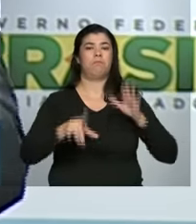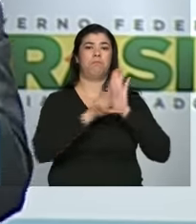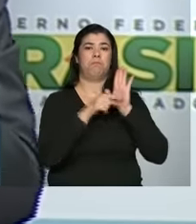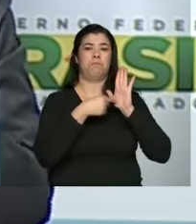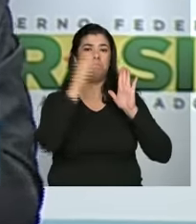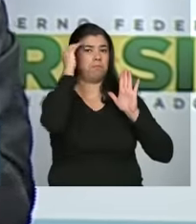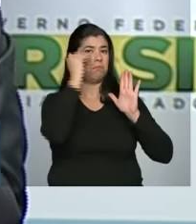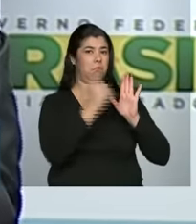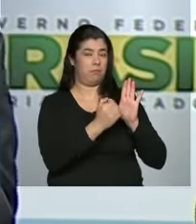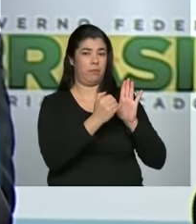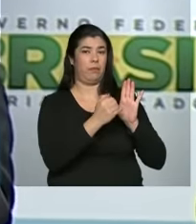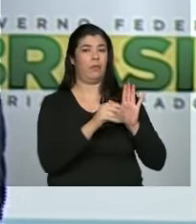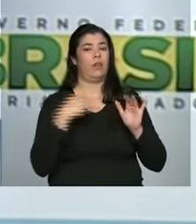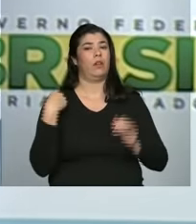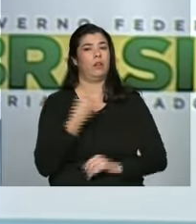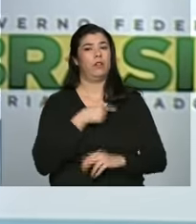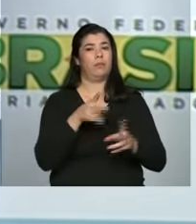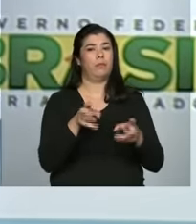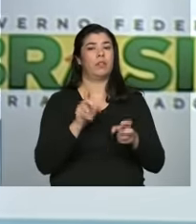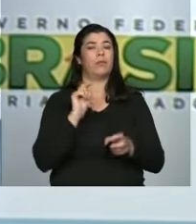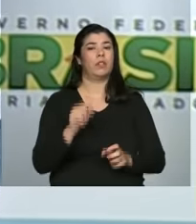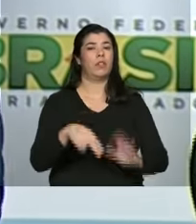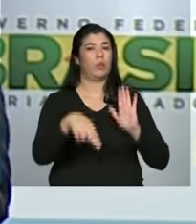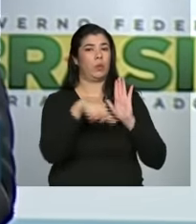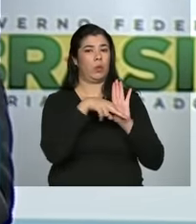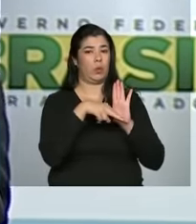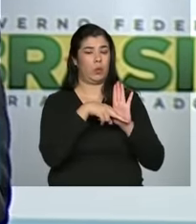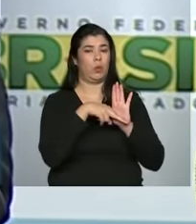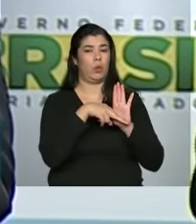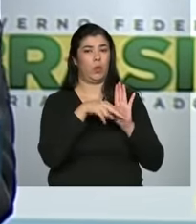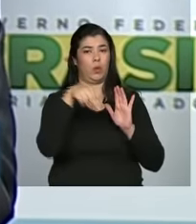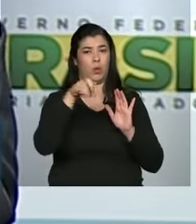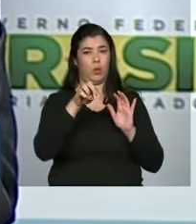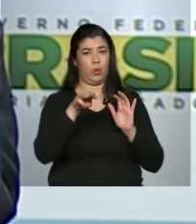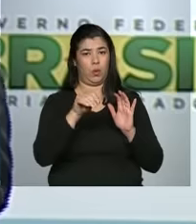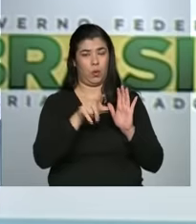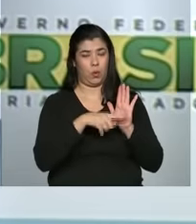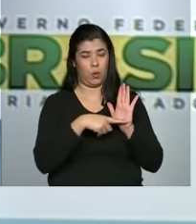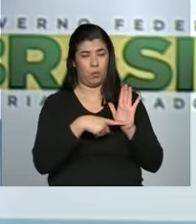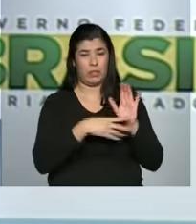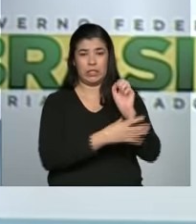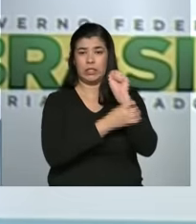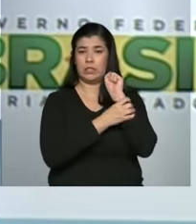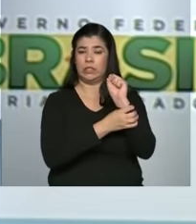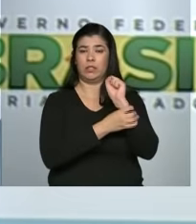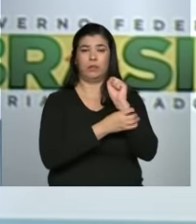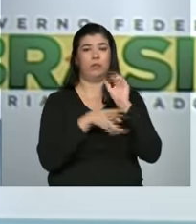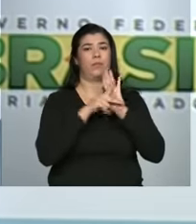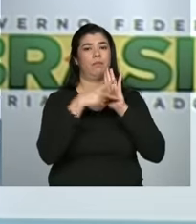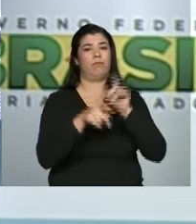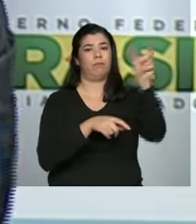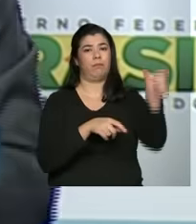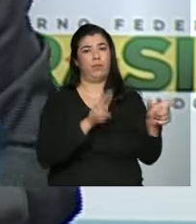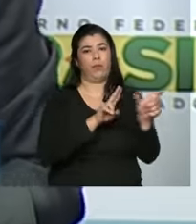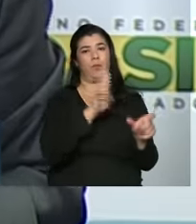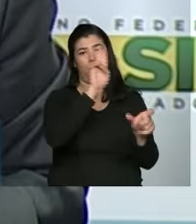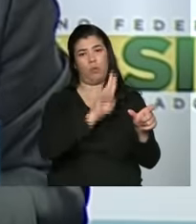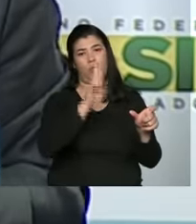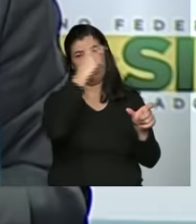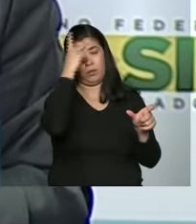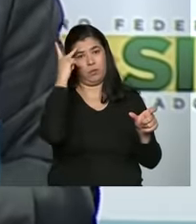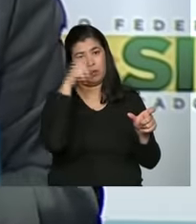então nós consideramos que as normas são essenciais para garantir segurança pro paciente e uso